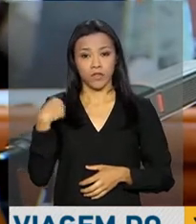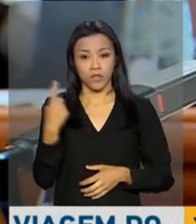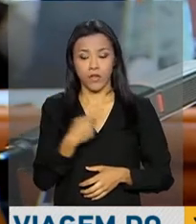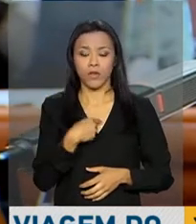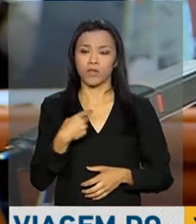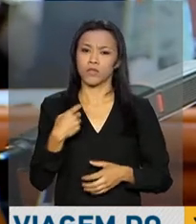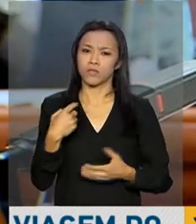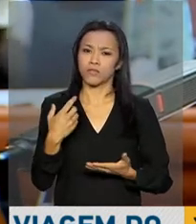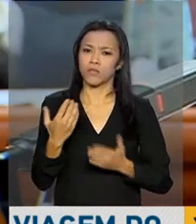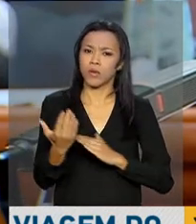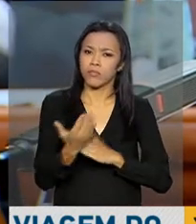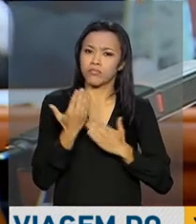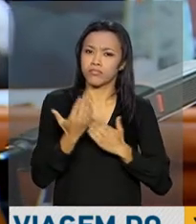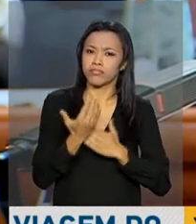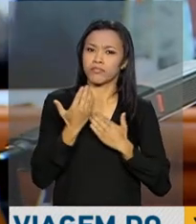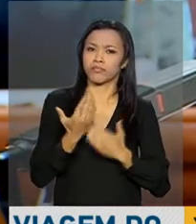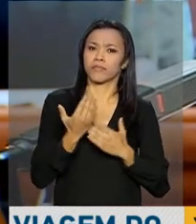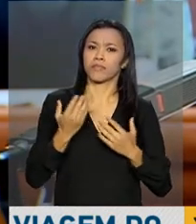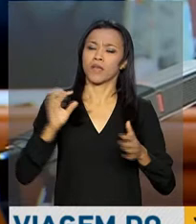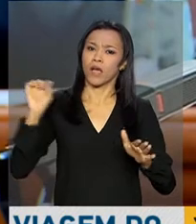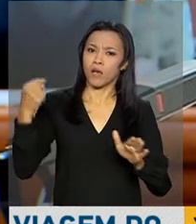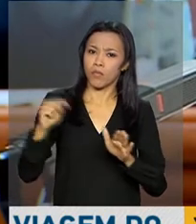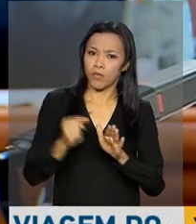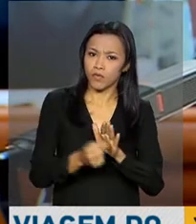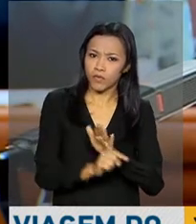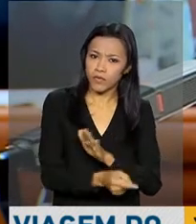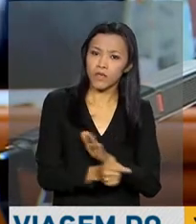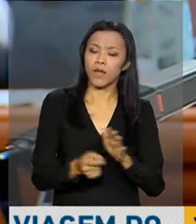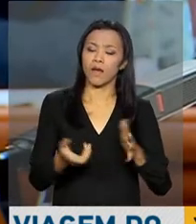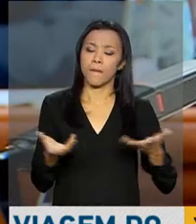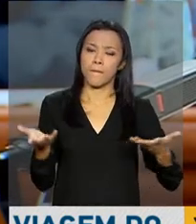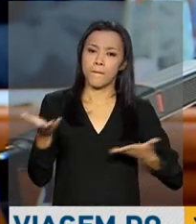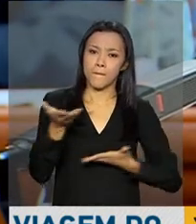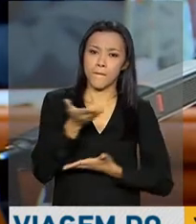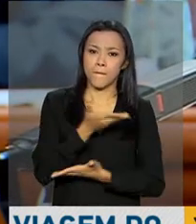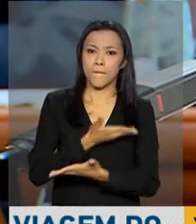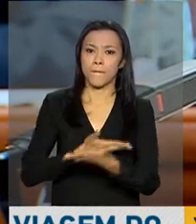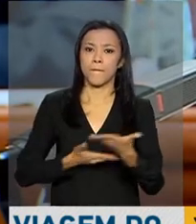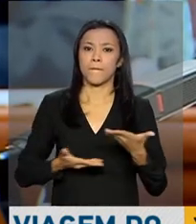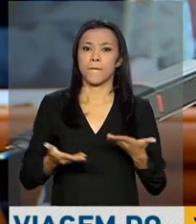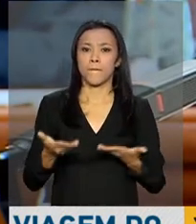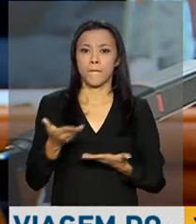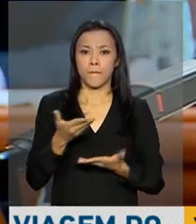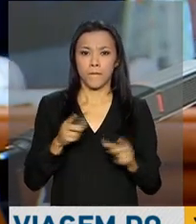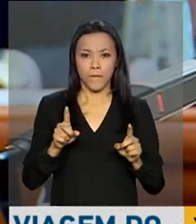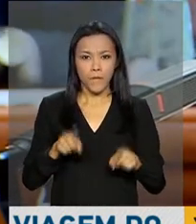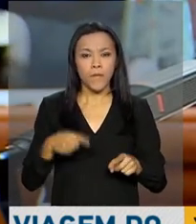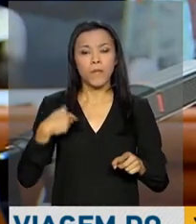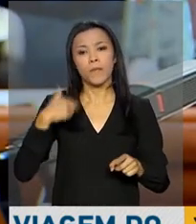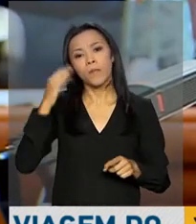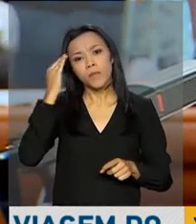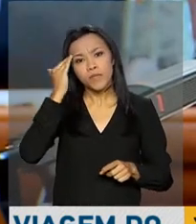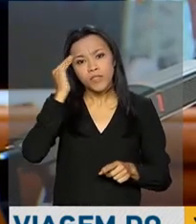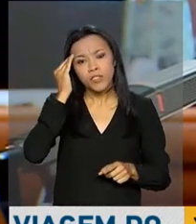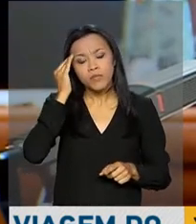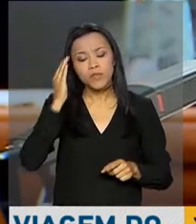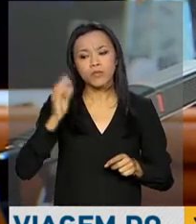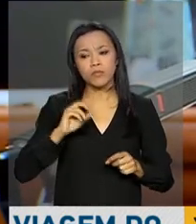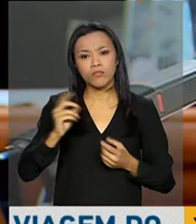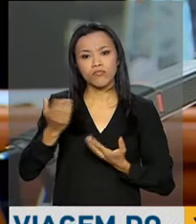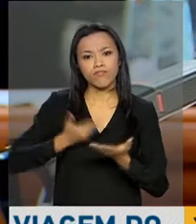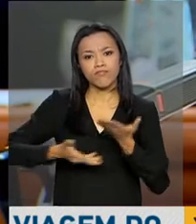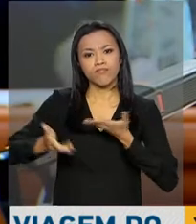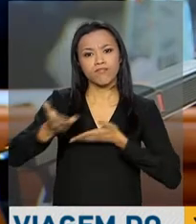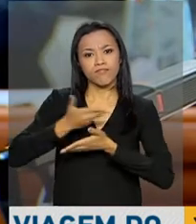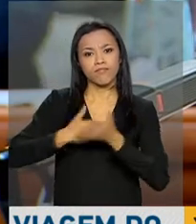cooperação, aprofundar iniciativas bem-sucedidas, é graças ao espírito de entendimento mútuo e